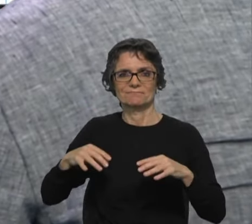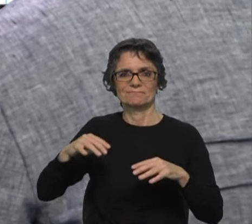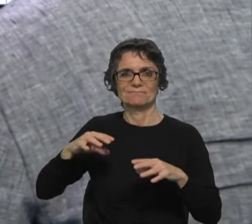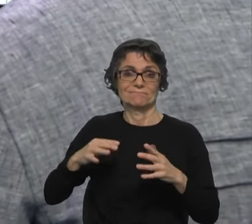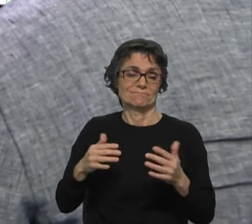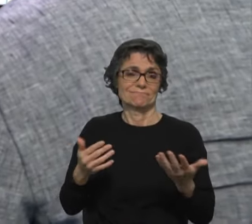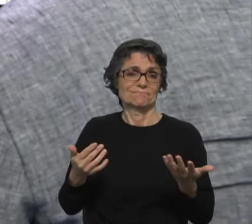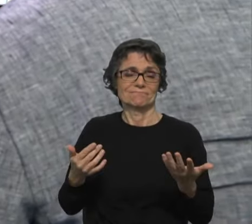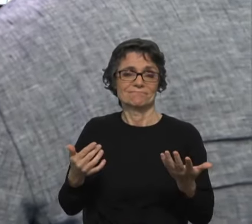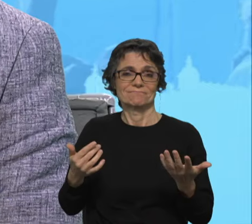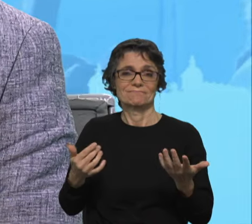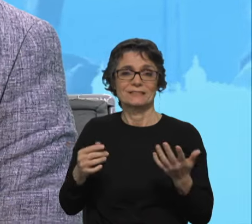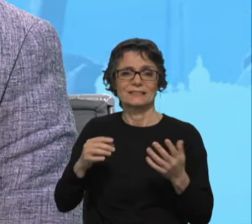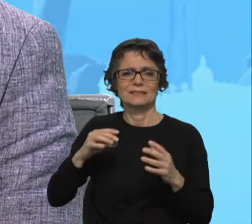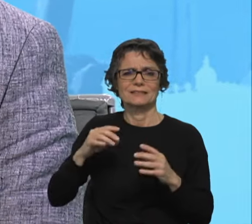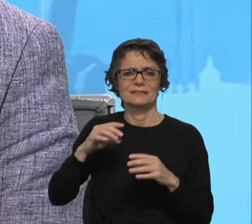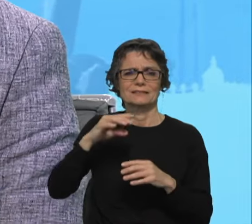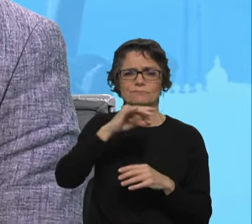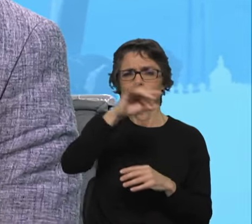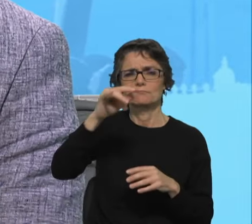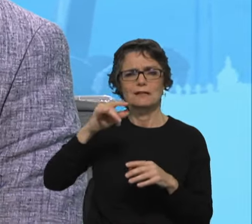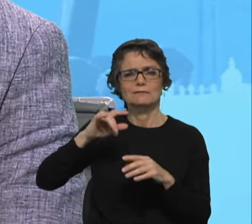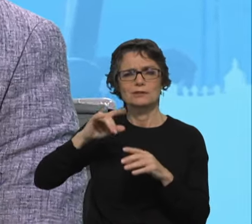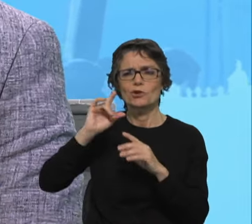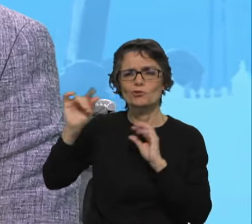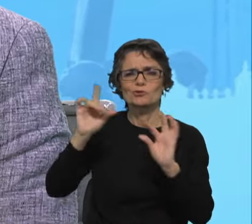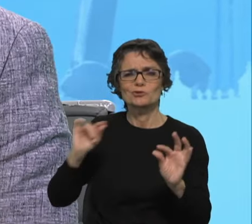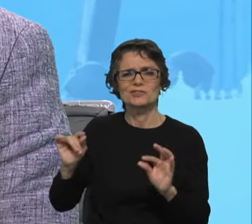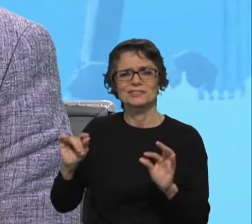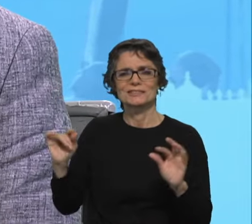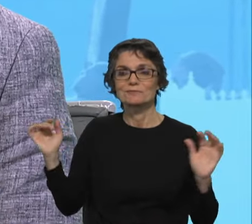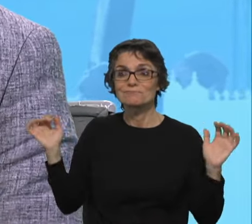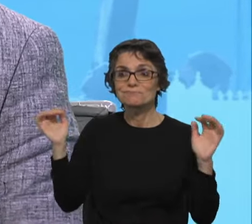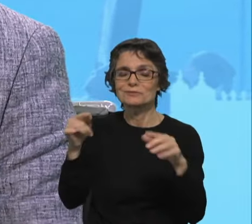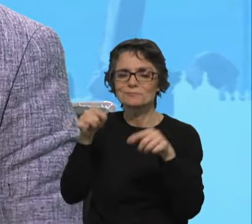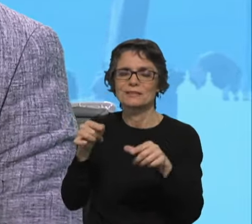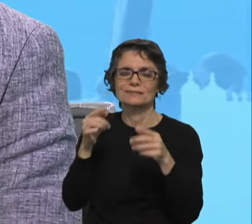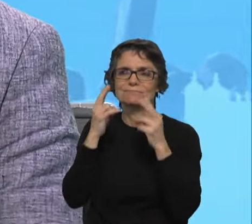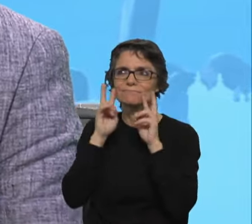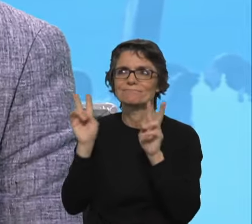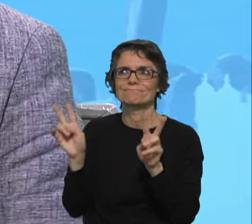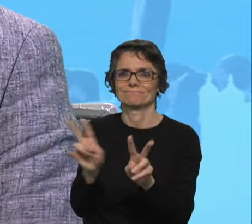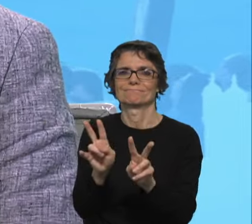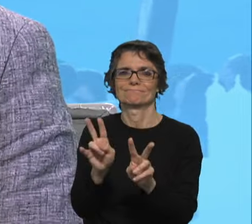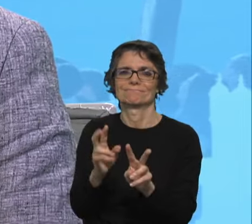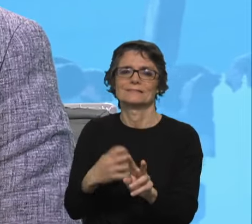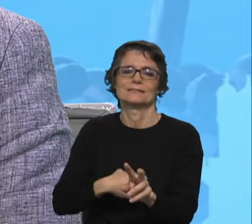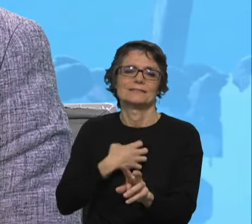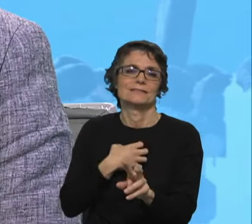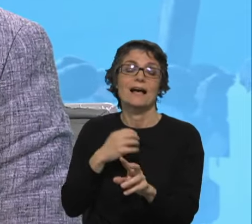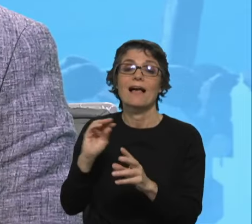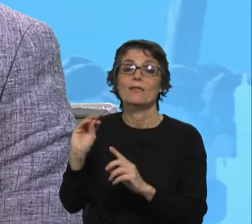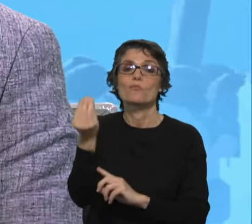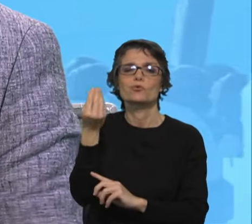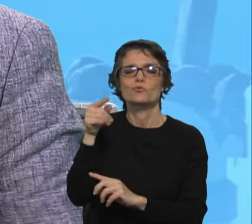da localidade, para viver este momento único, em que os próprios monumentos da cidade